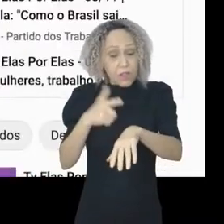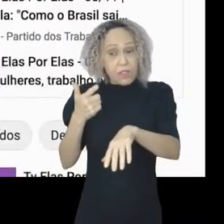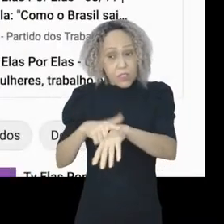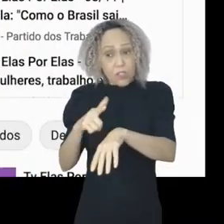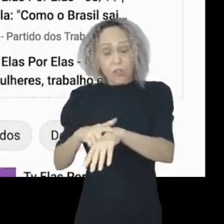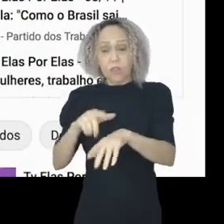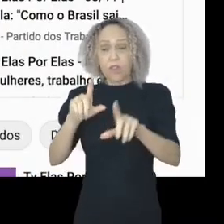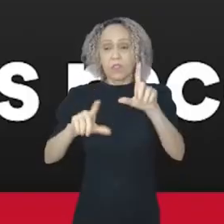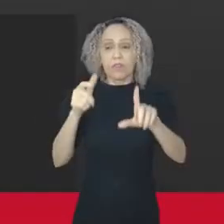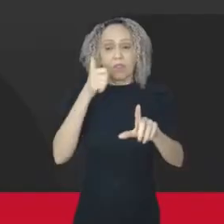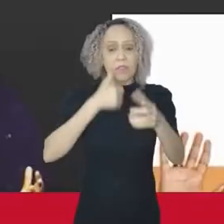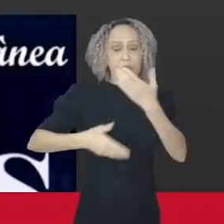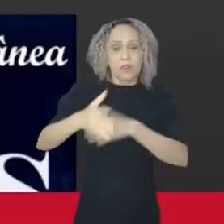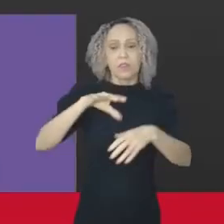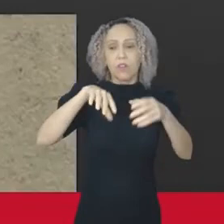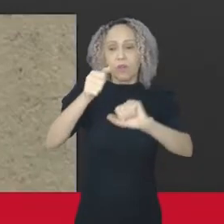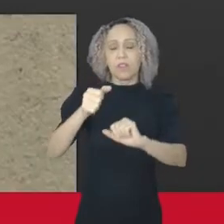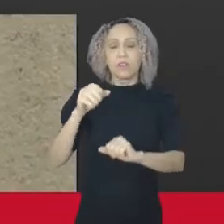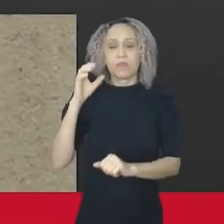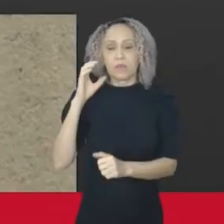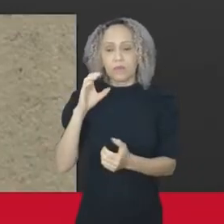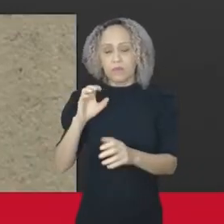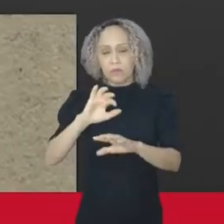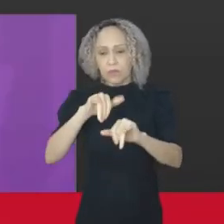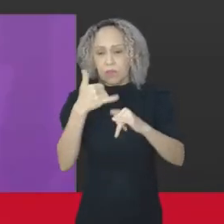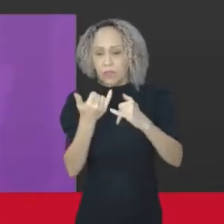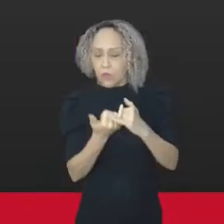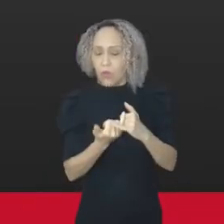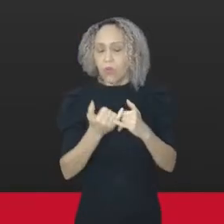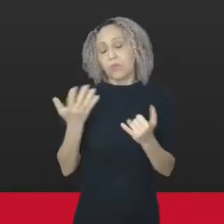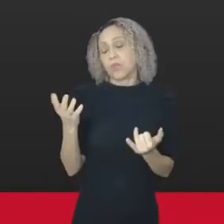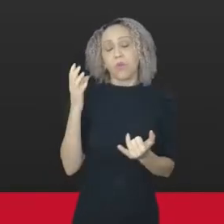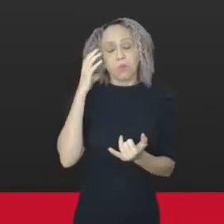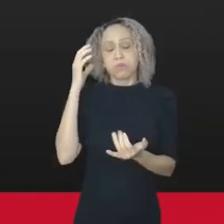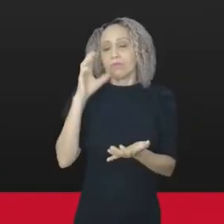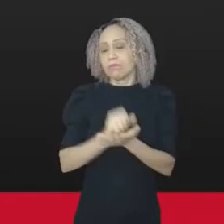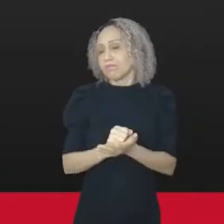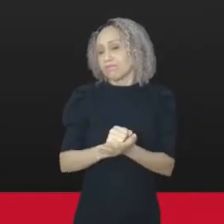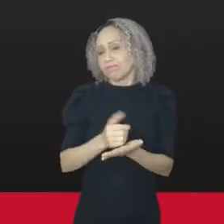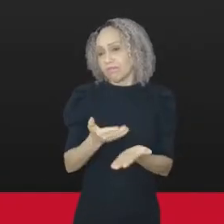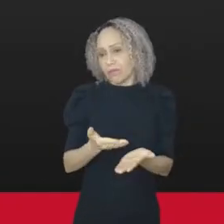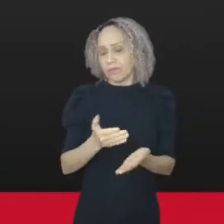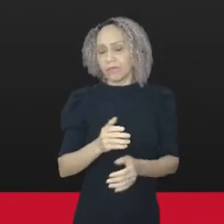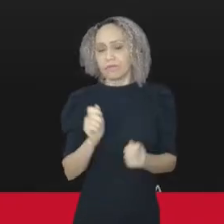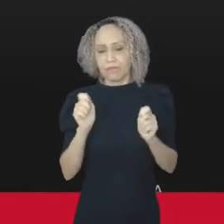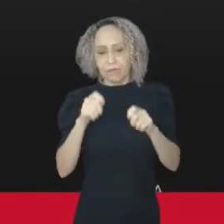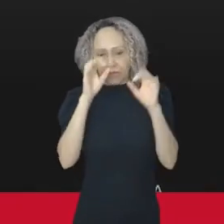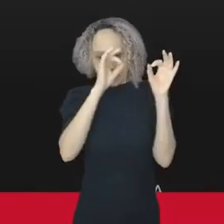Formação, no canal da TVPT no YouTube ou em formato de podcast no Spotify.